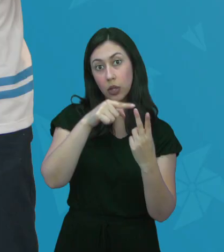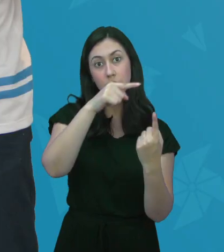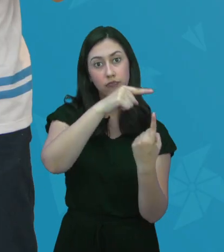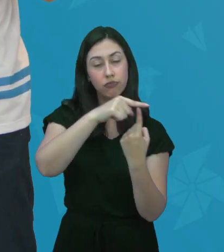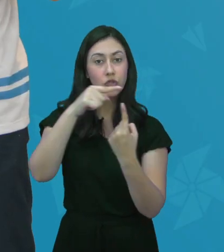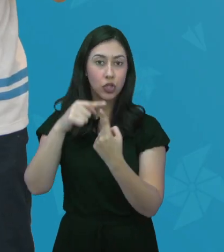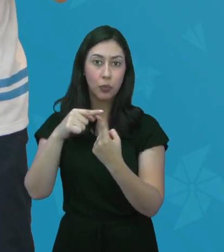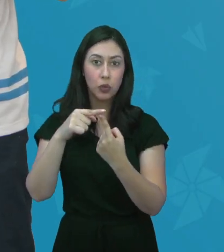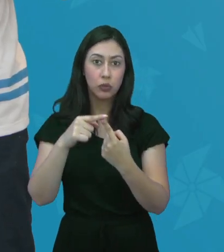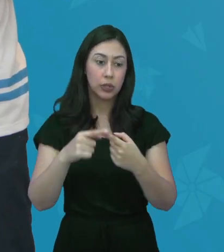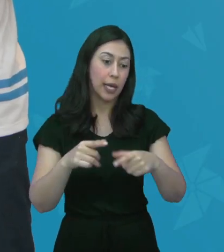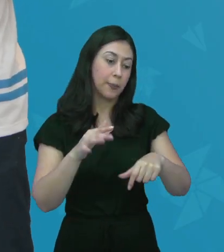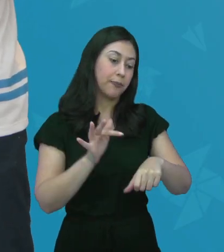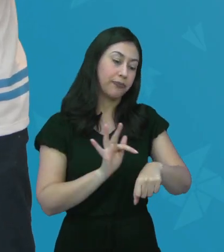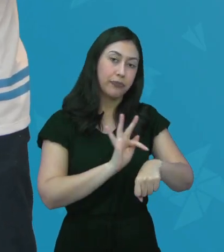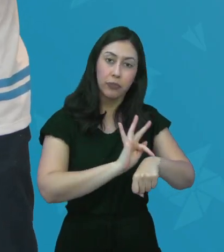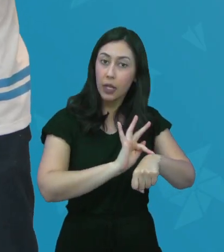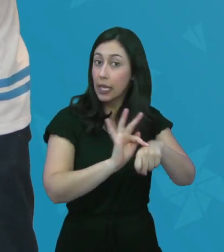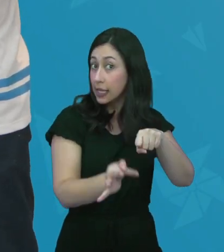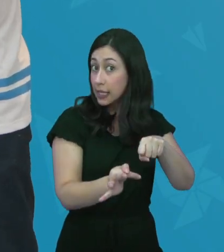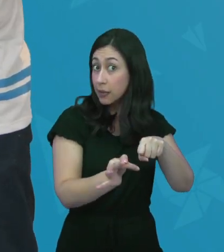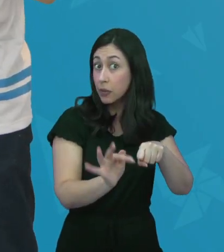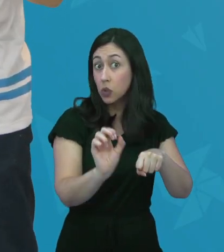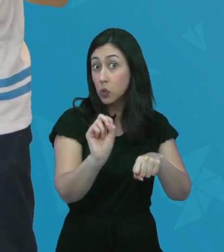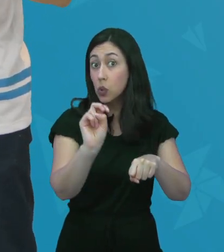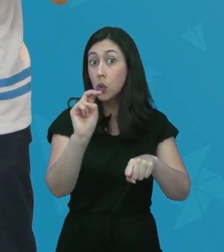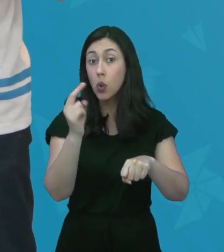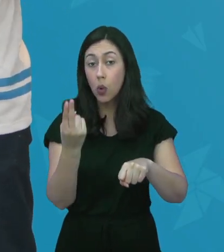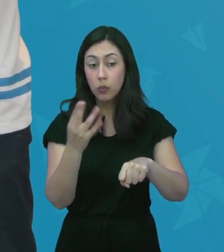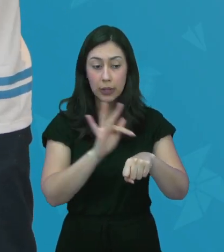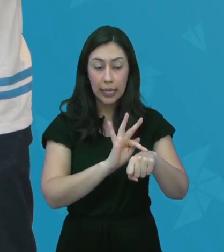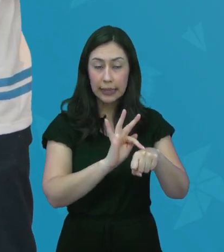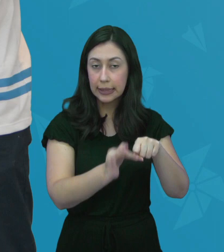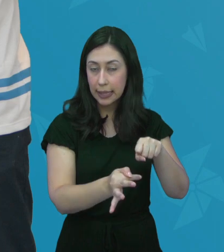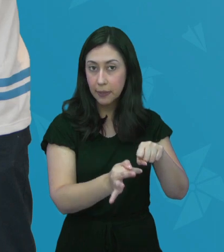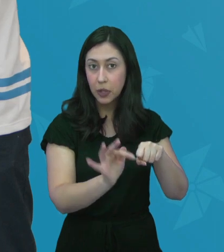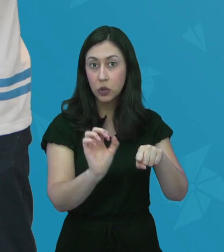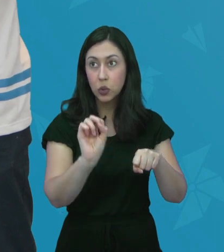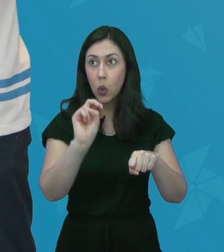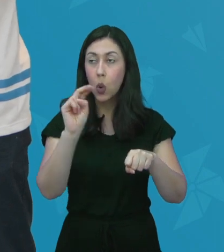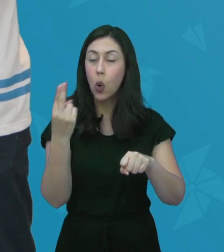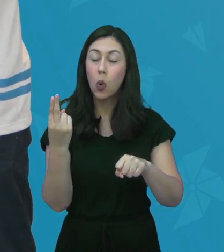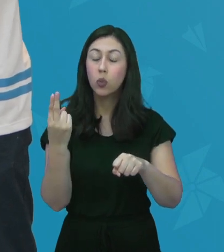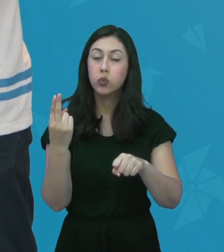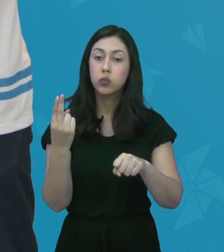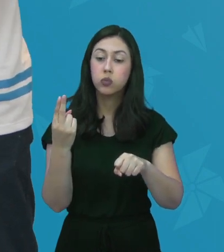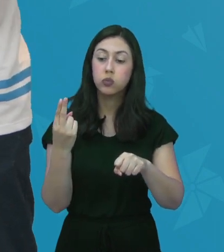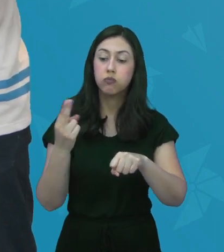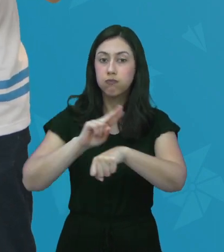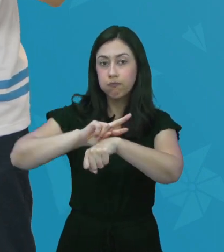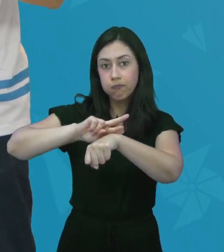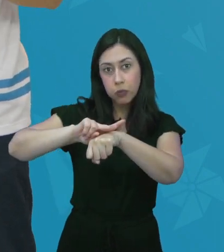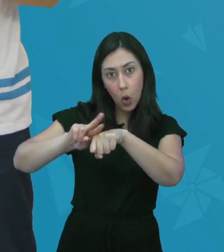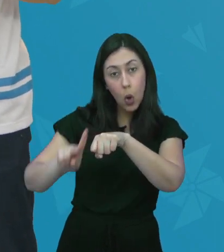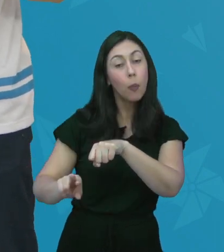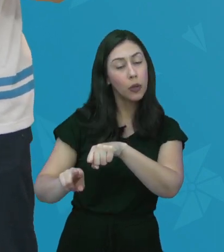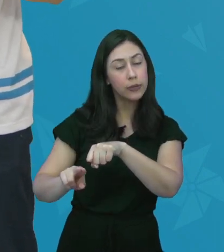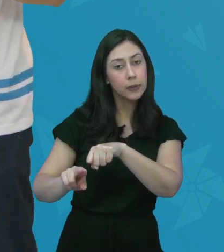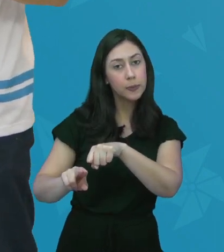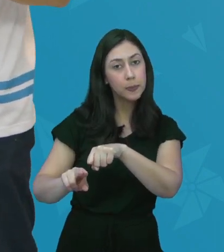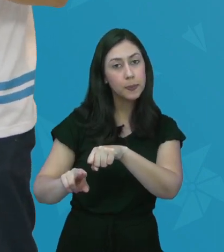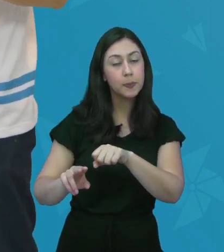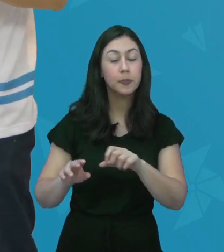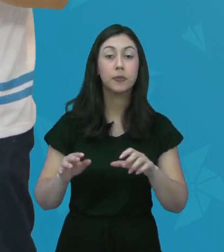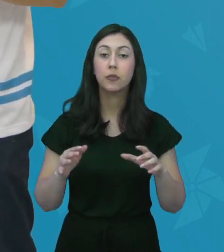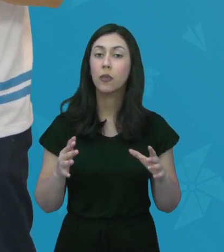E aí vocês podem encontrar aí realmente escrito como substância simples pura, substância pura simples e substância pura